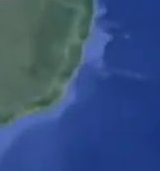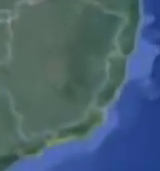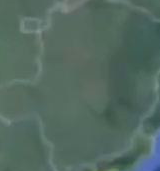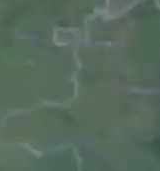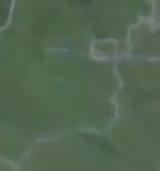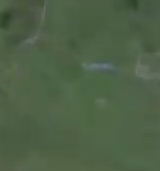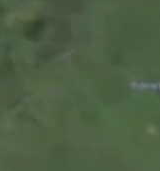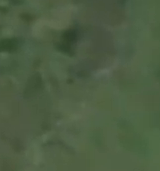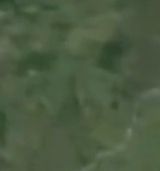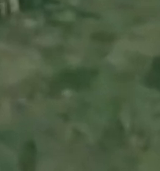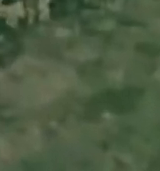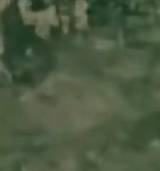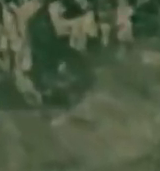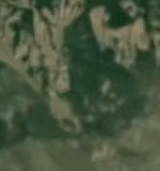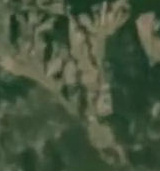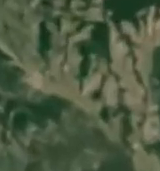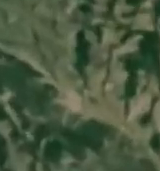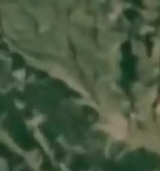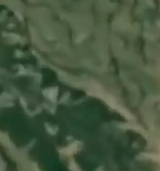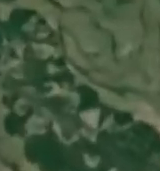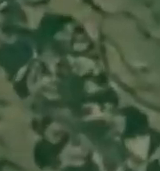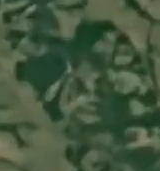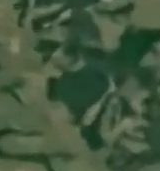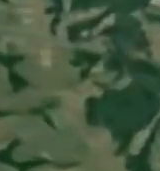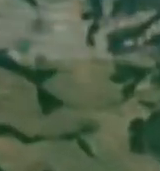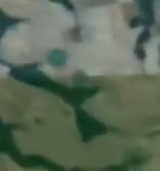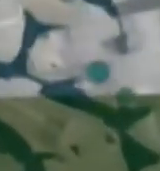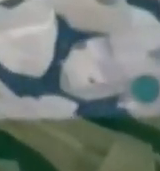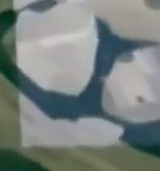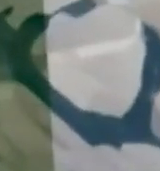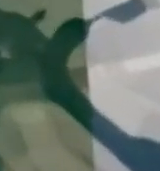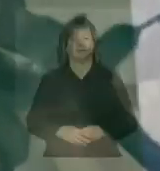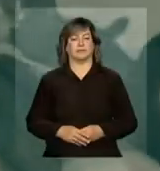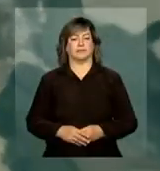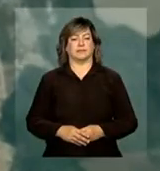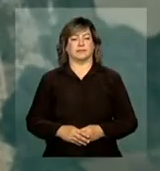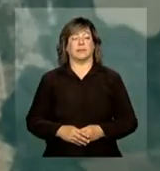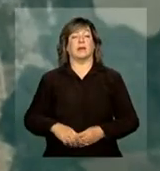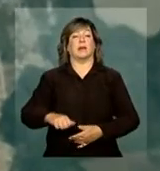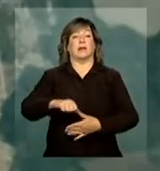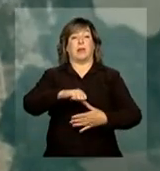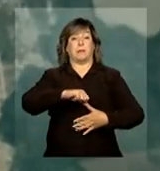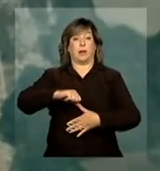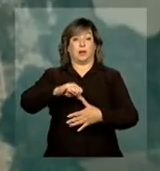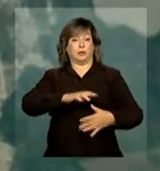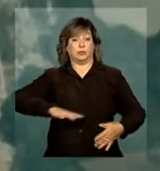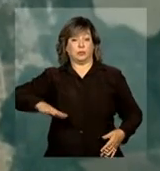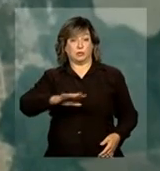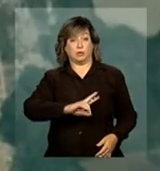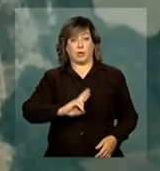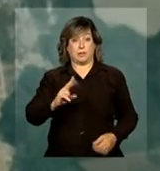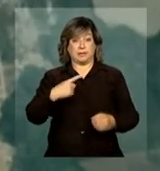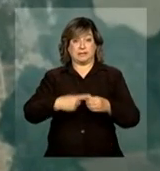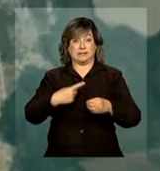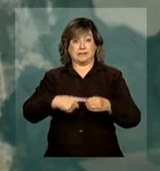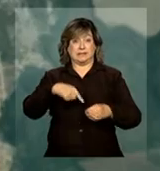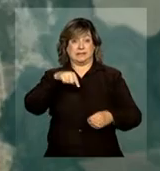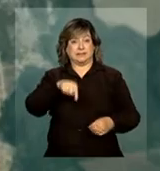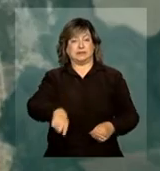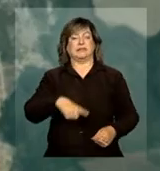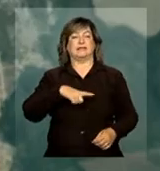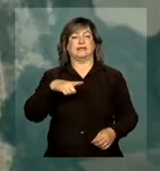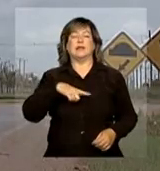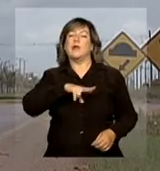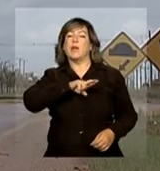Bem no meio da América do Sul está Lucas do Rio Verde, na região meio norte do Mato Grosso. Cortada pelo rio que dá nome